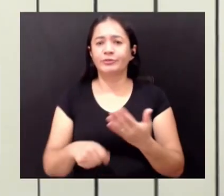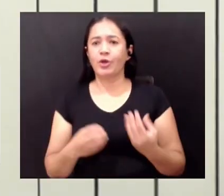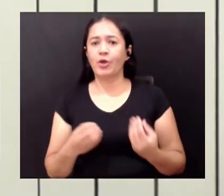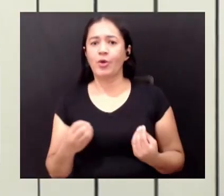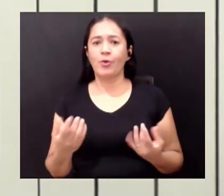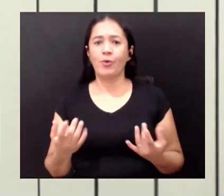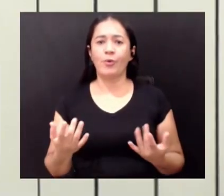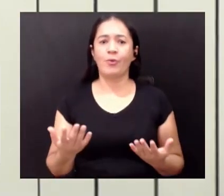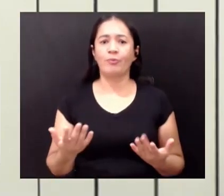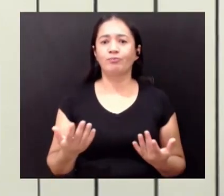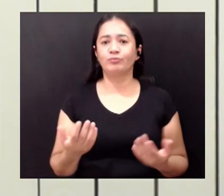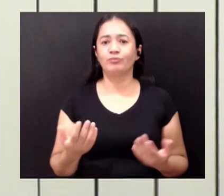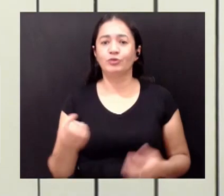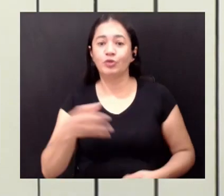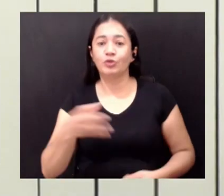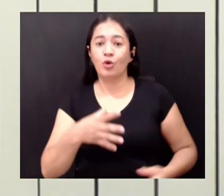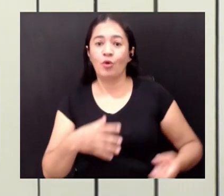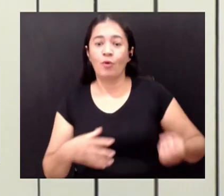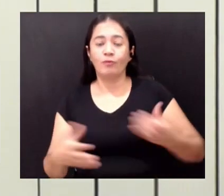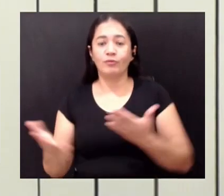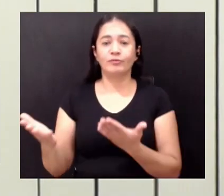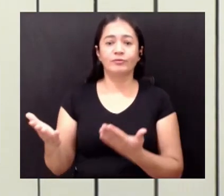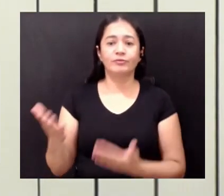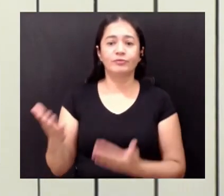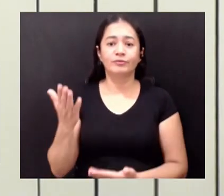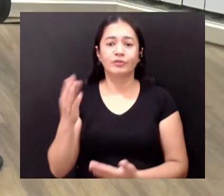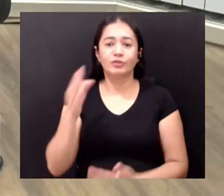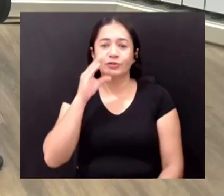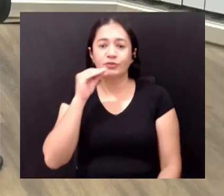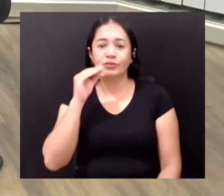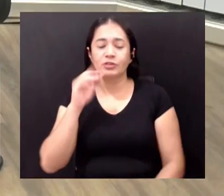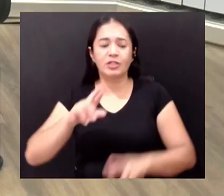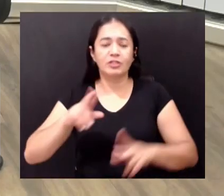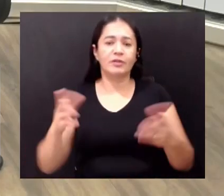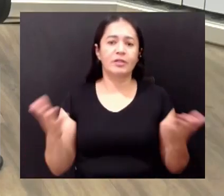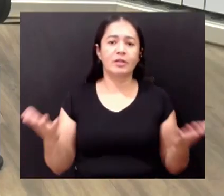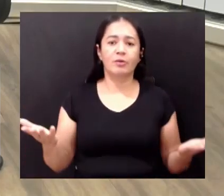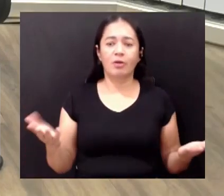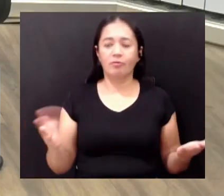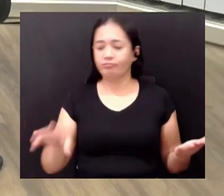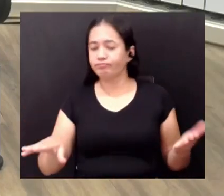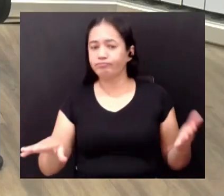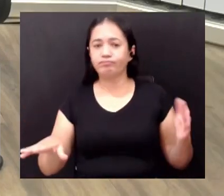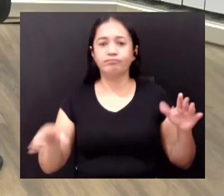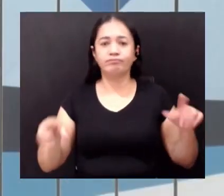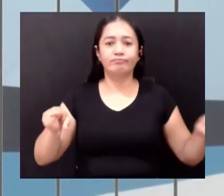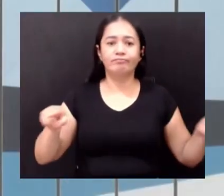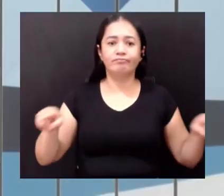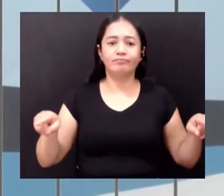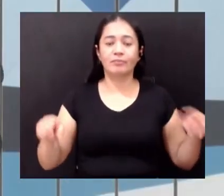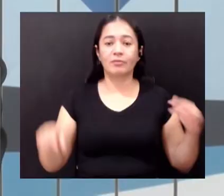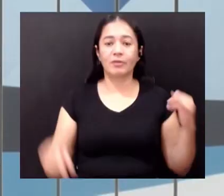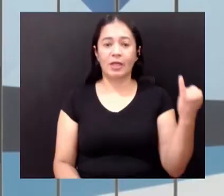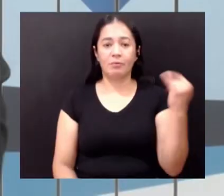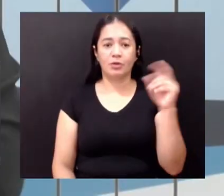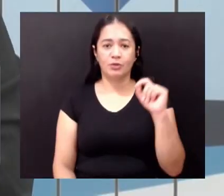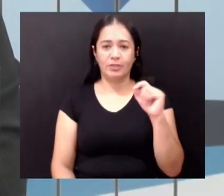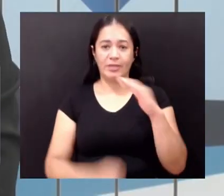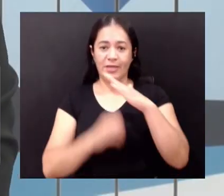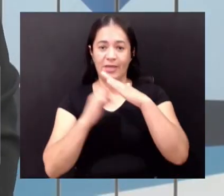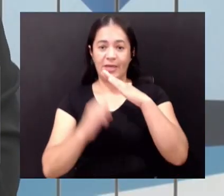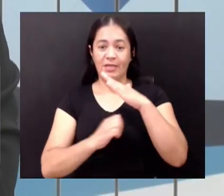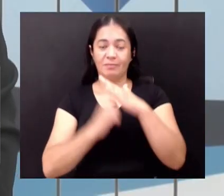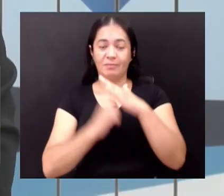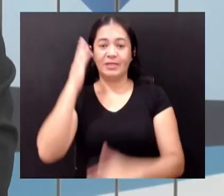novos funcionários? Qual que é a diferença aí nesse caso? Eu acho que é muito importante as empresas entenderem o que elas